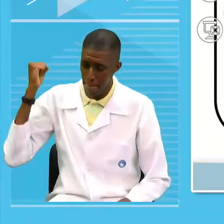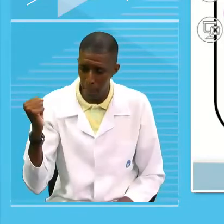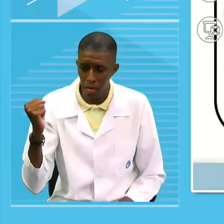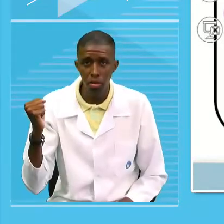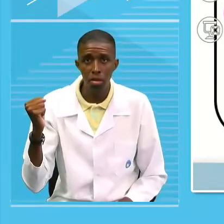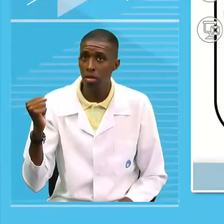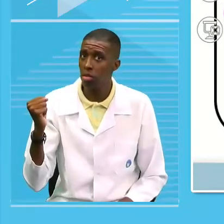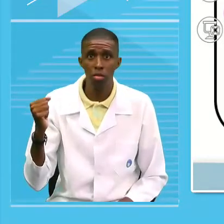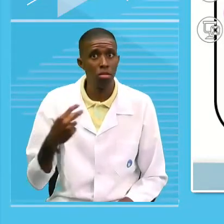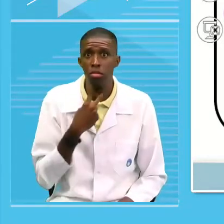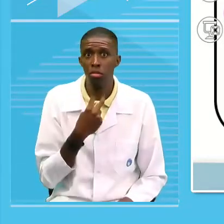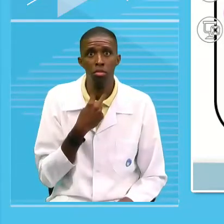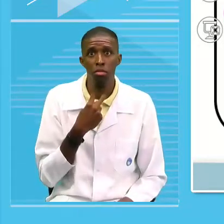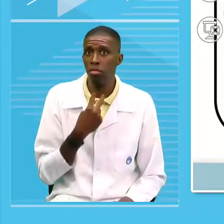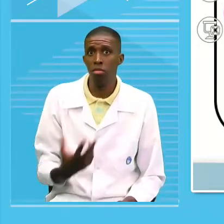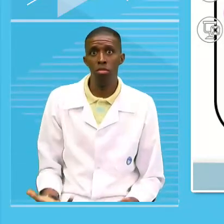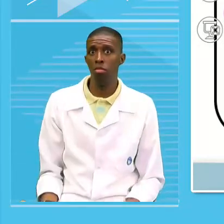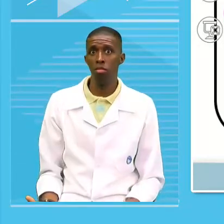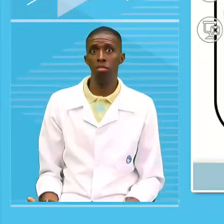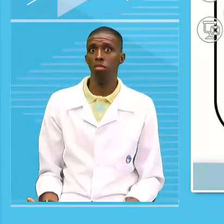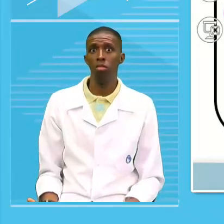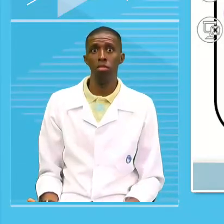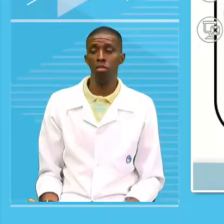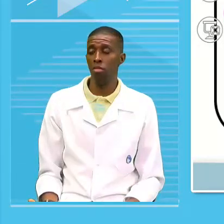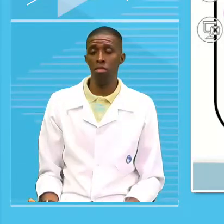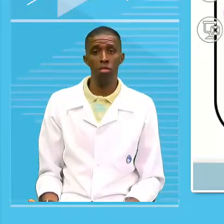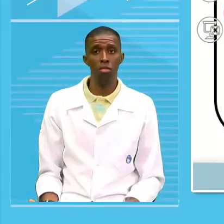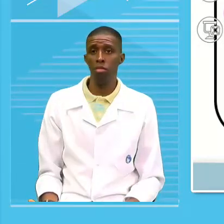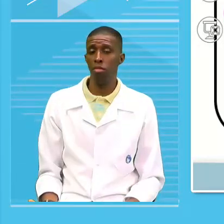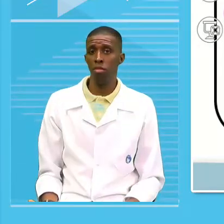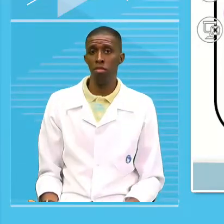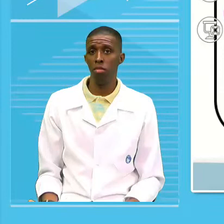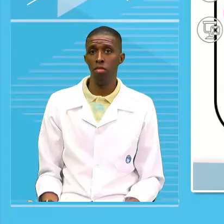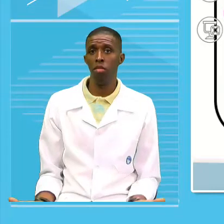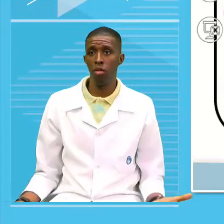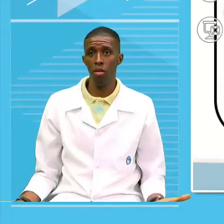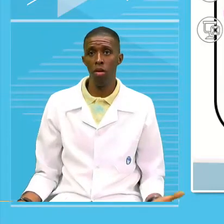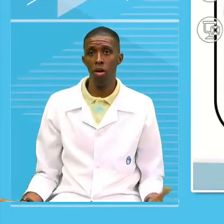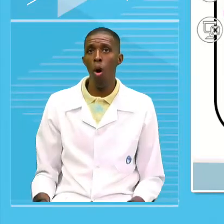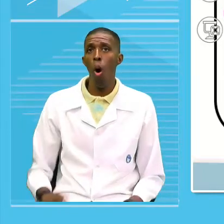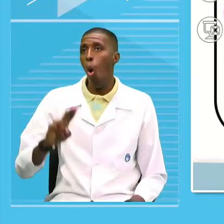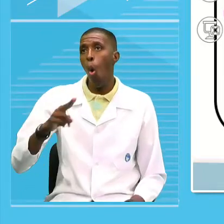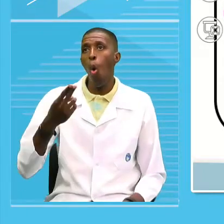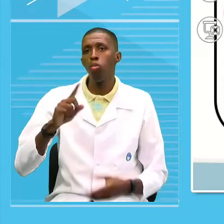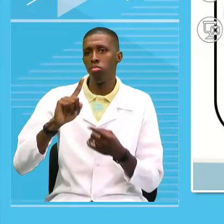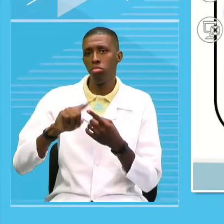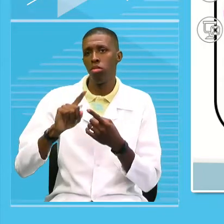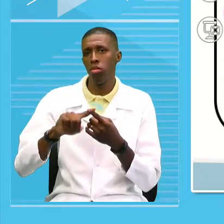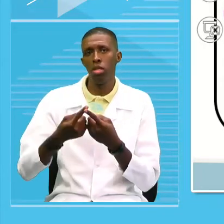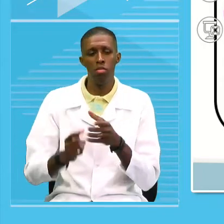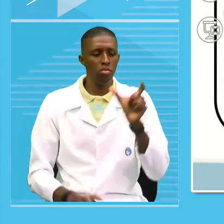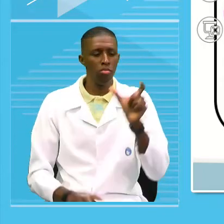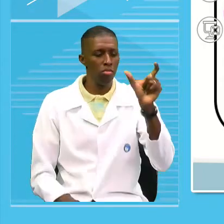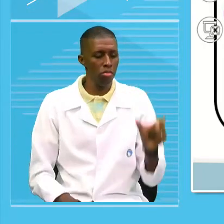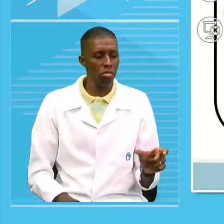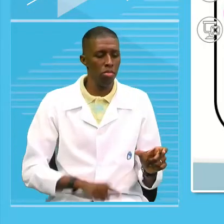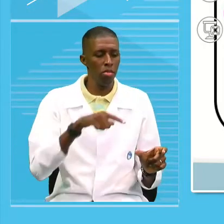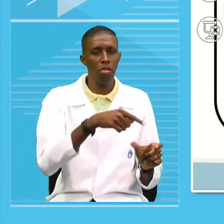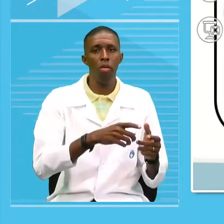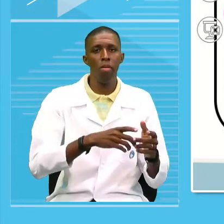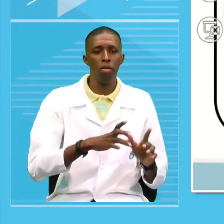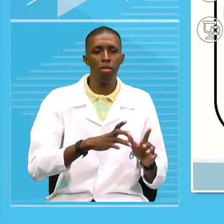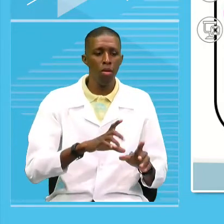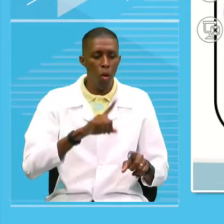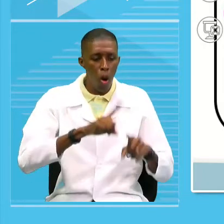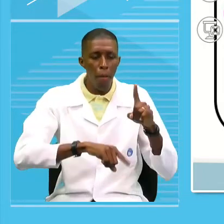humano ou então você está tomando uma propriedade um objeto de uma outra pessoa você vai pagar na justiça